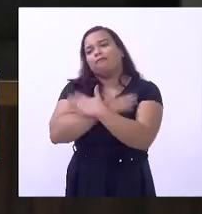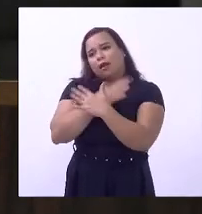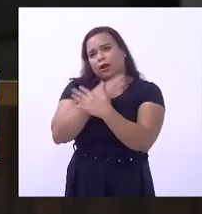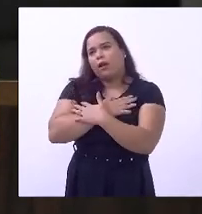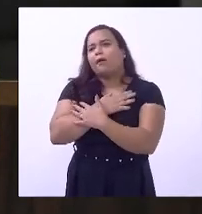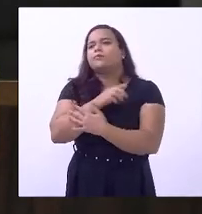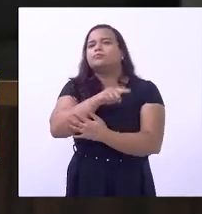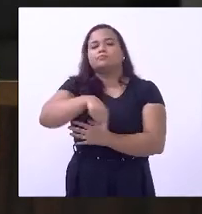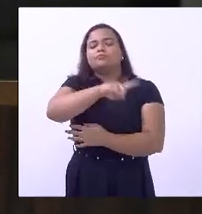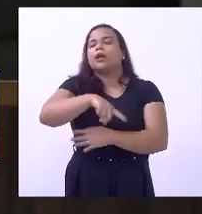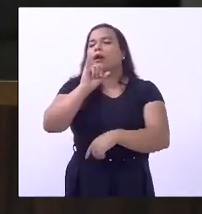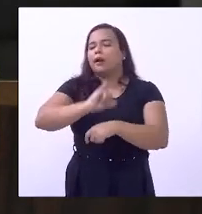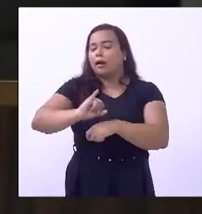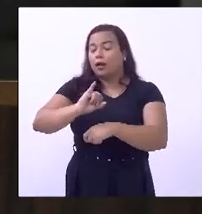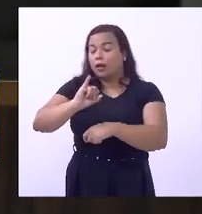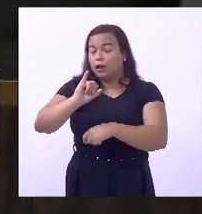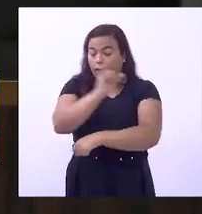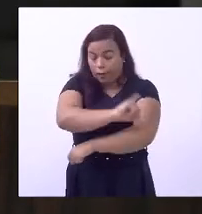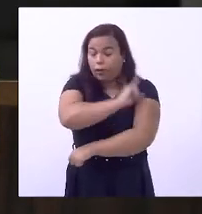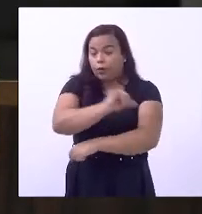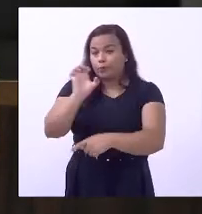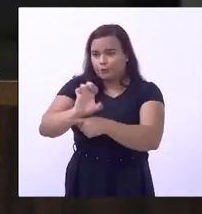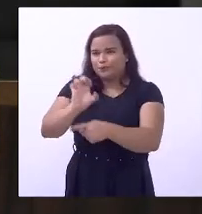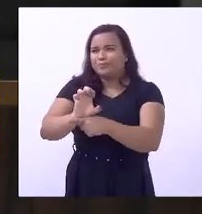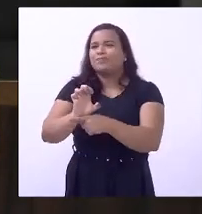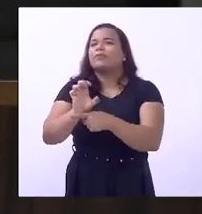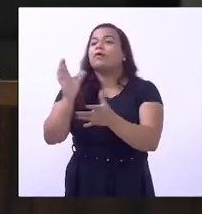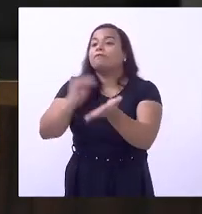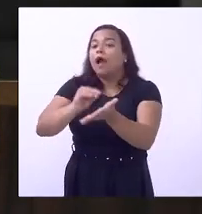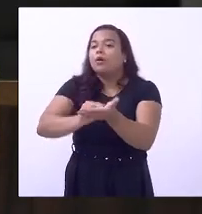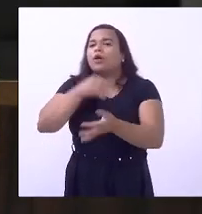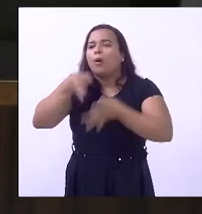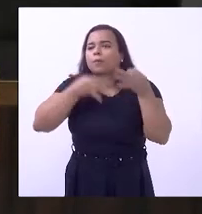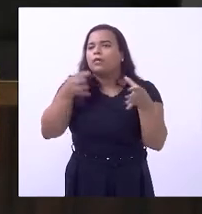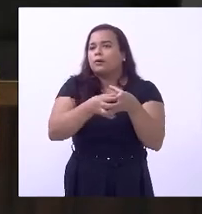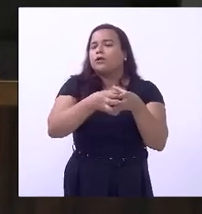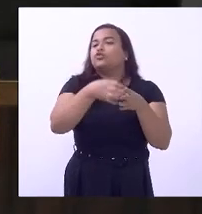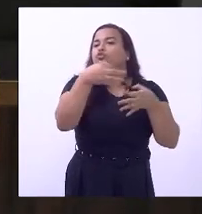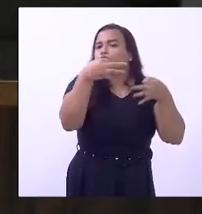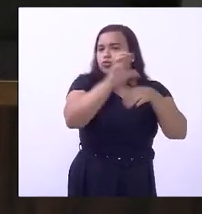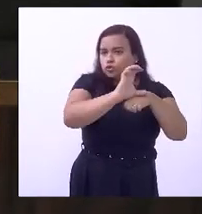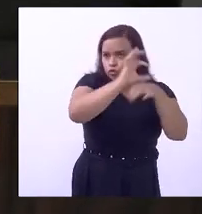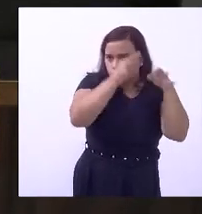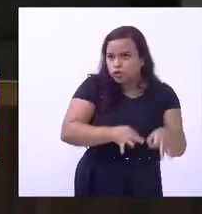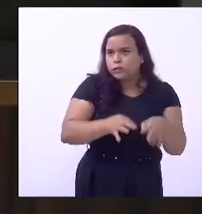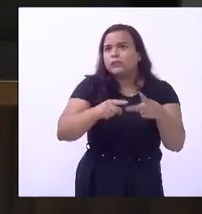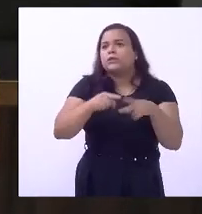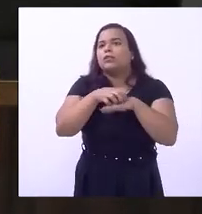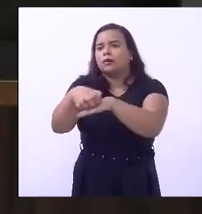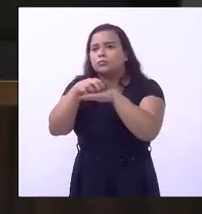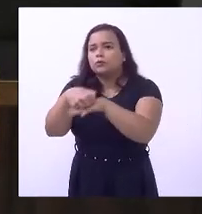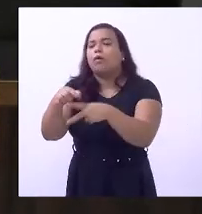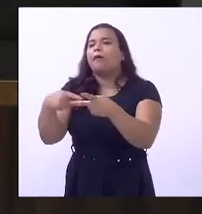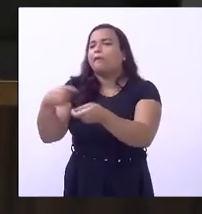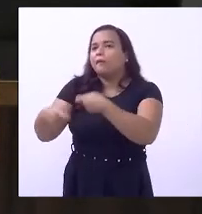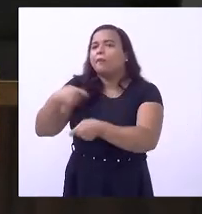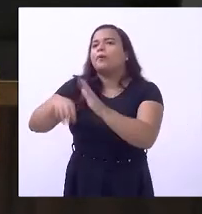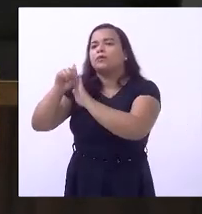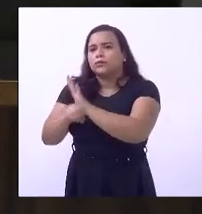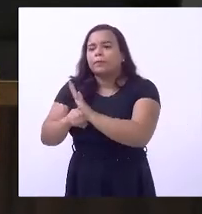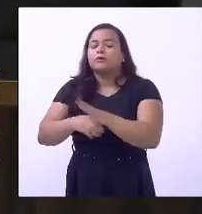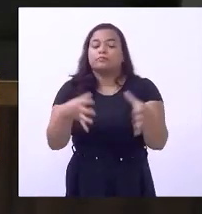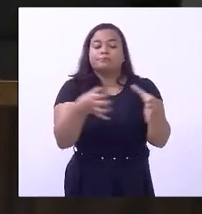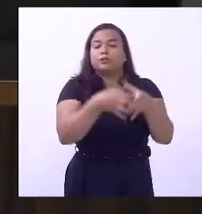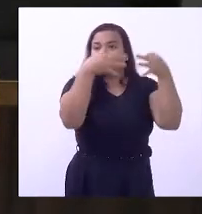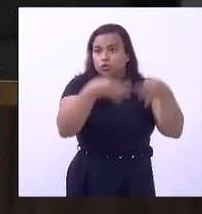e Justiça pela... Pendendo de pareceres das comissões de Constituição e Justiça, Transporte, Economia e Orçamento. Pela Comissão de Constituição e Justiça,